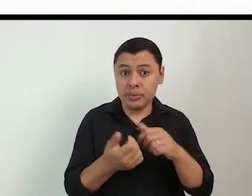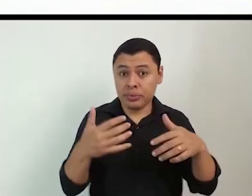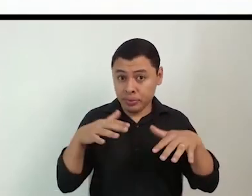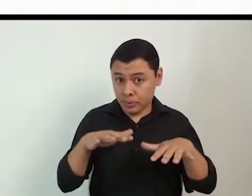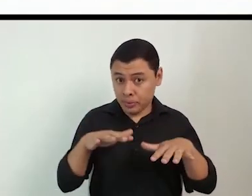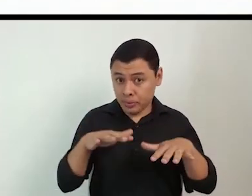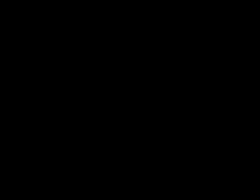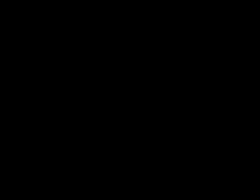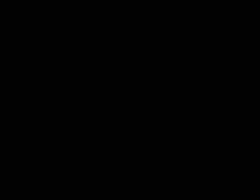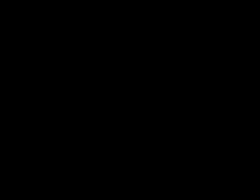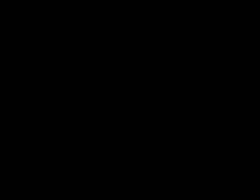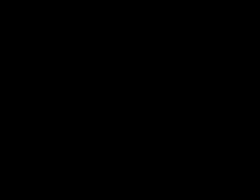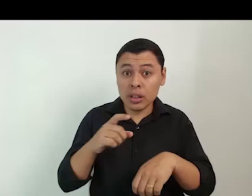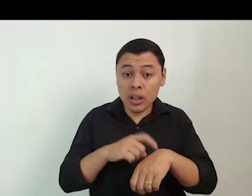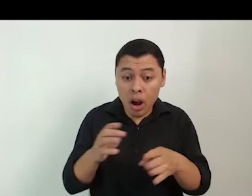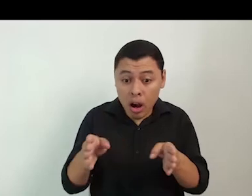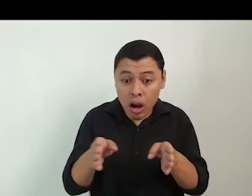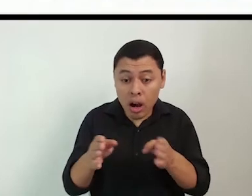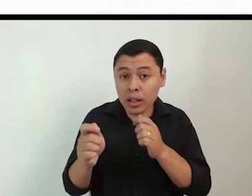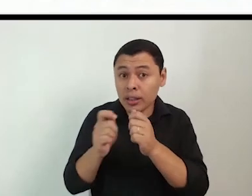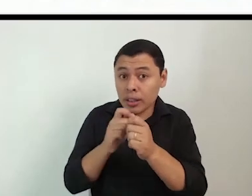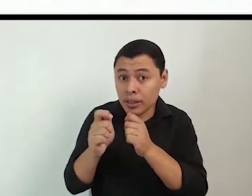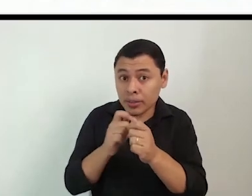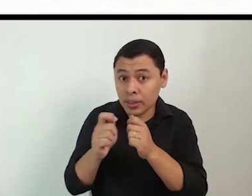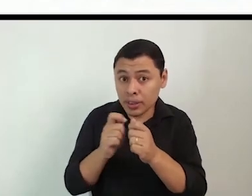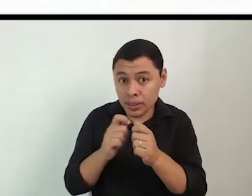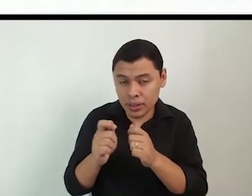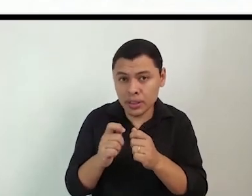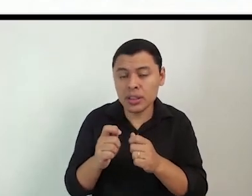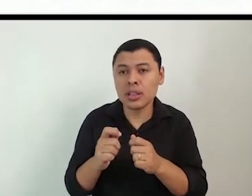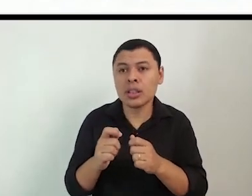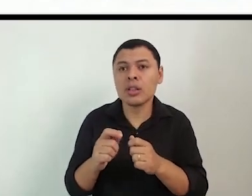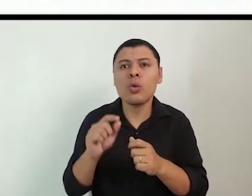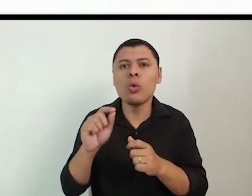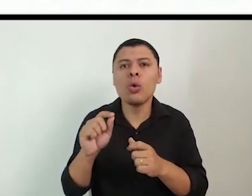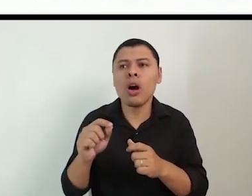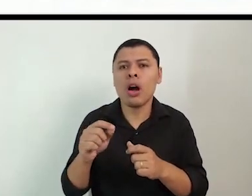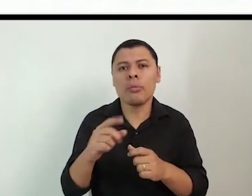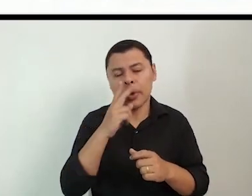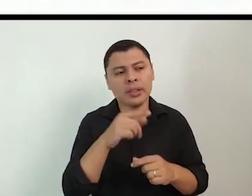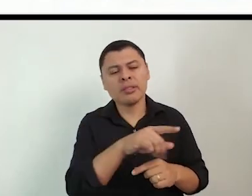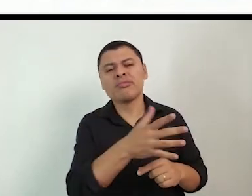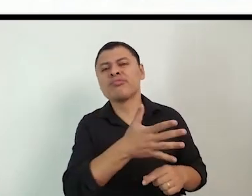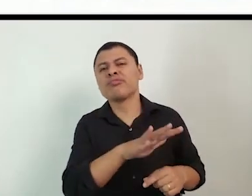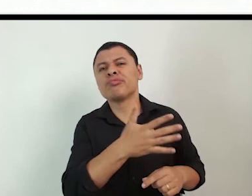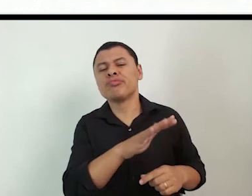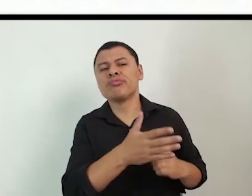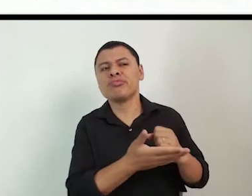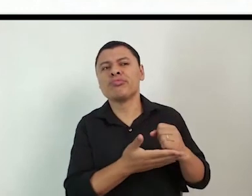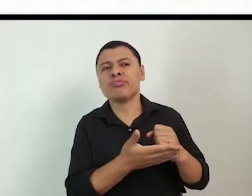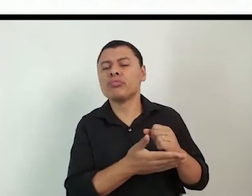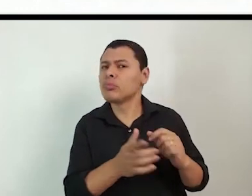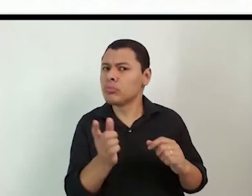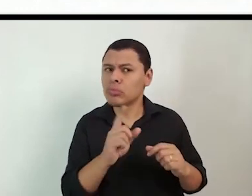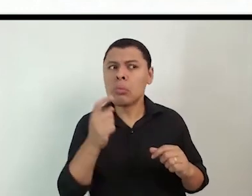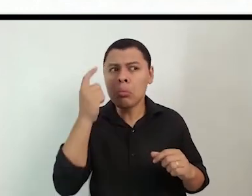durante essa entrevista, durante esse seletivo, não é você tratar essa pessoa como café com leite de novo, né? Mas sim